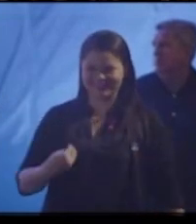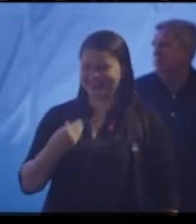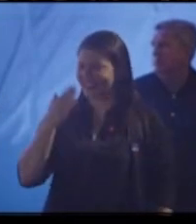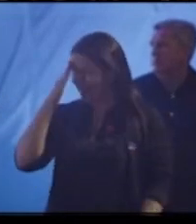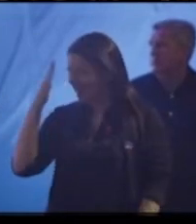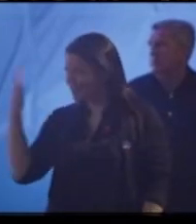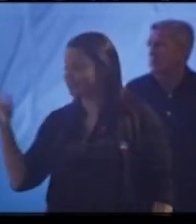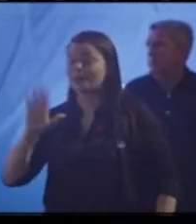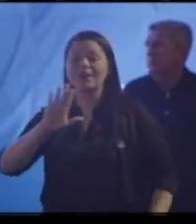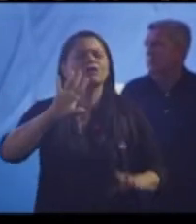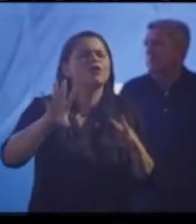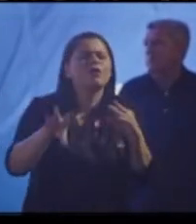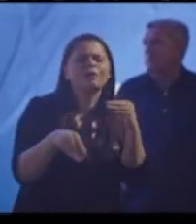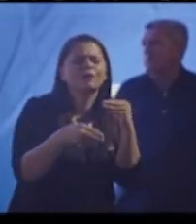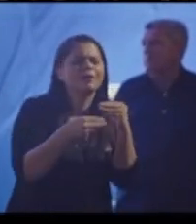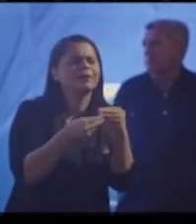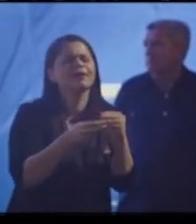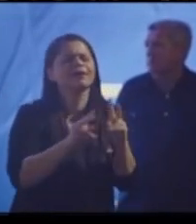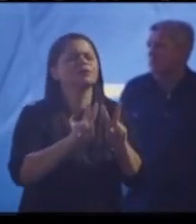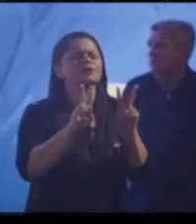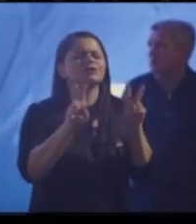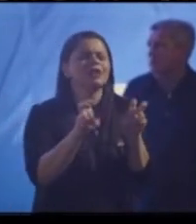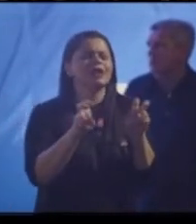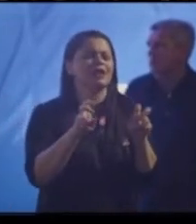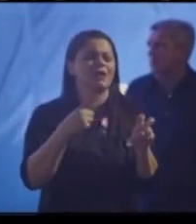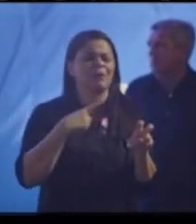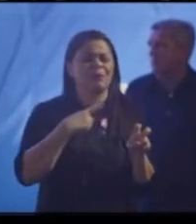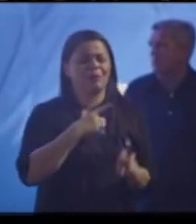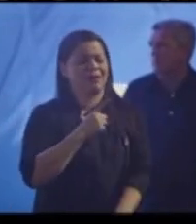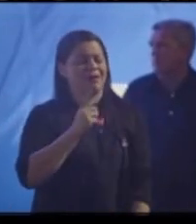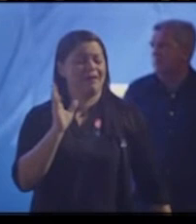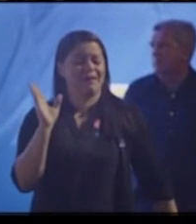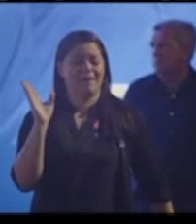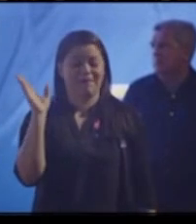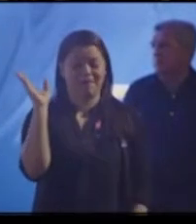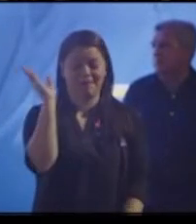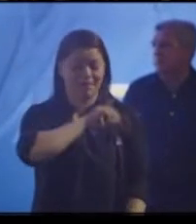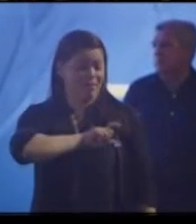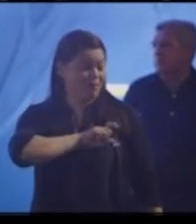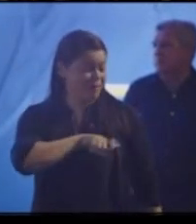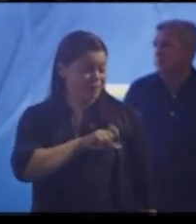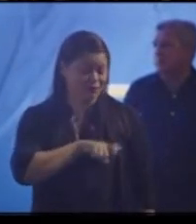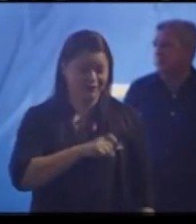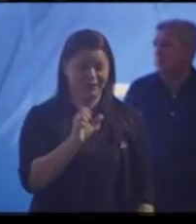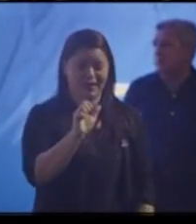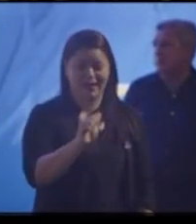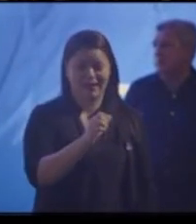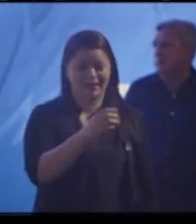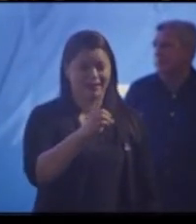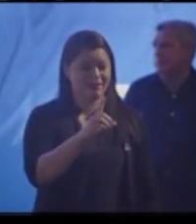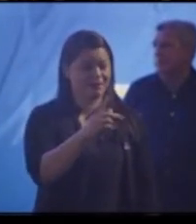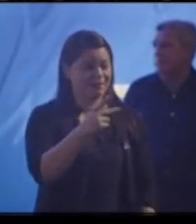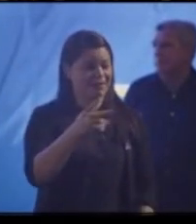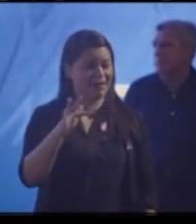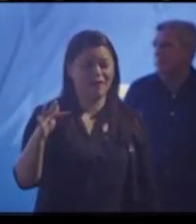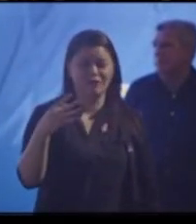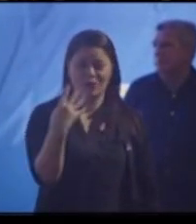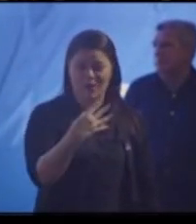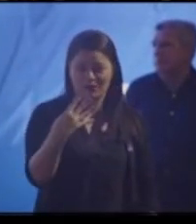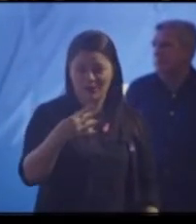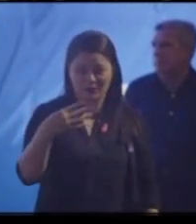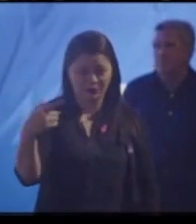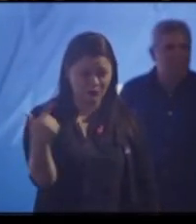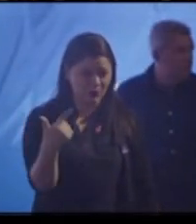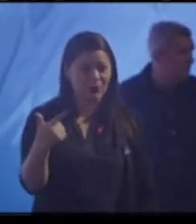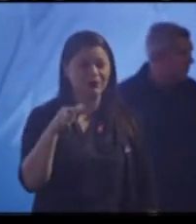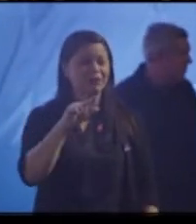Fazer um complemento aqui sobre essa maldita ADPF 442, um legado de morte